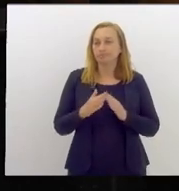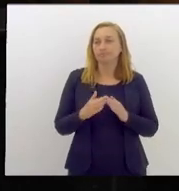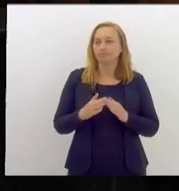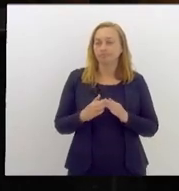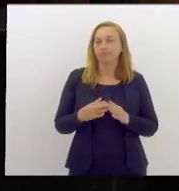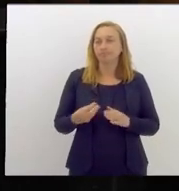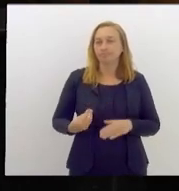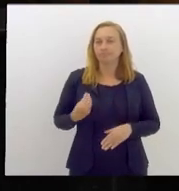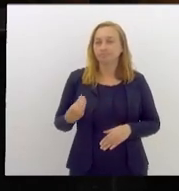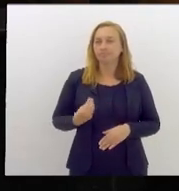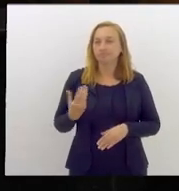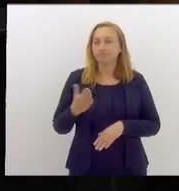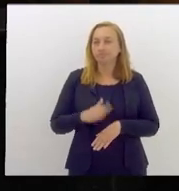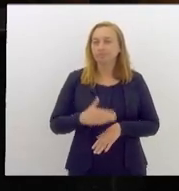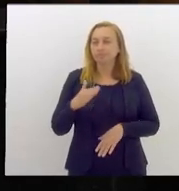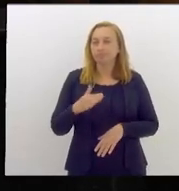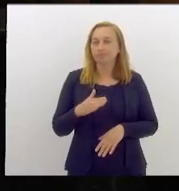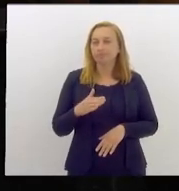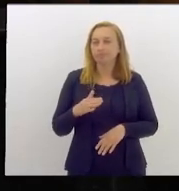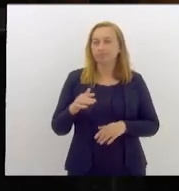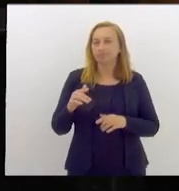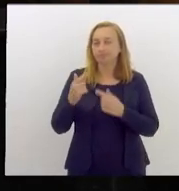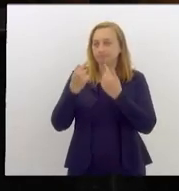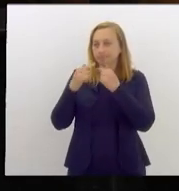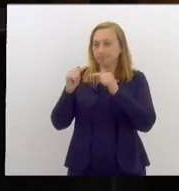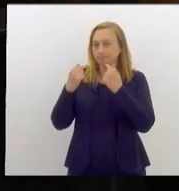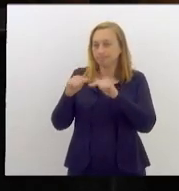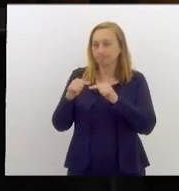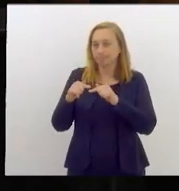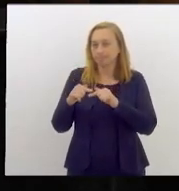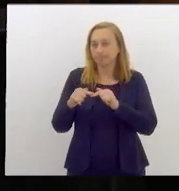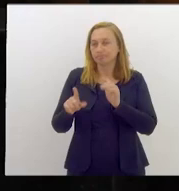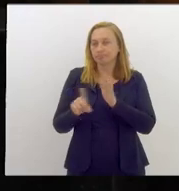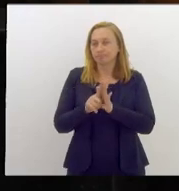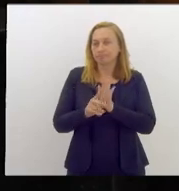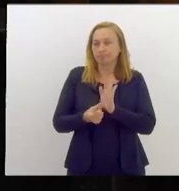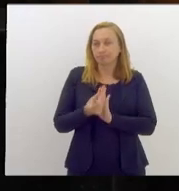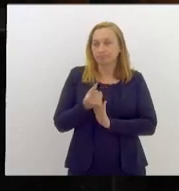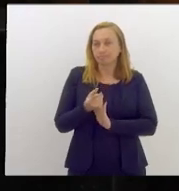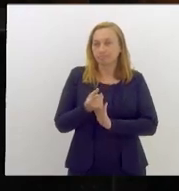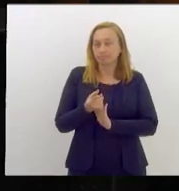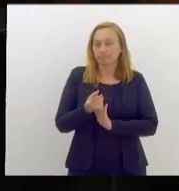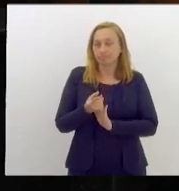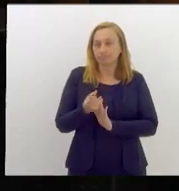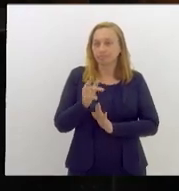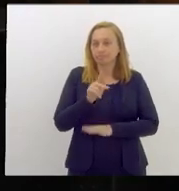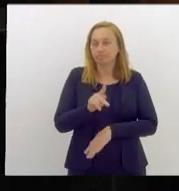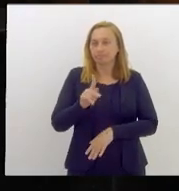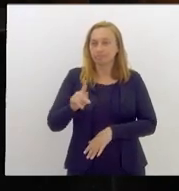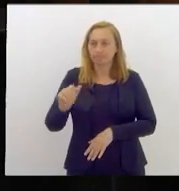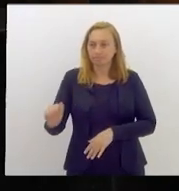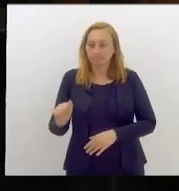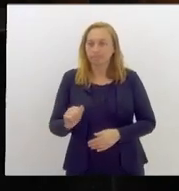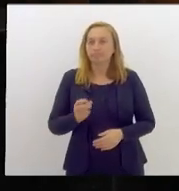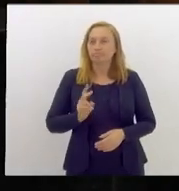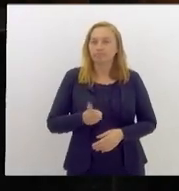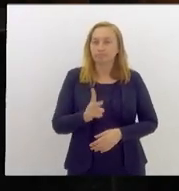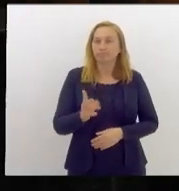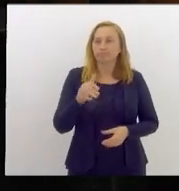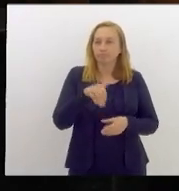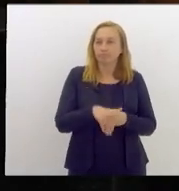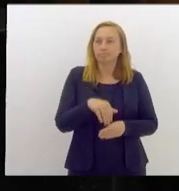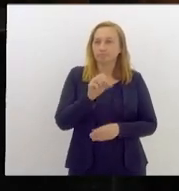por mais que eu seja crítico aloa LDO eu sempre